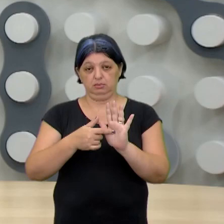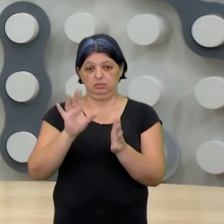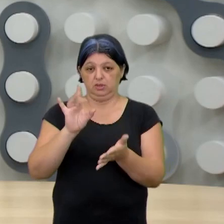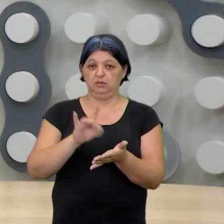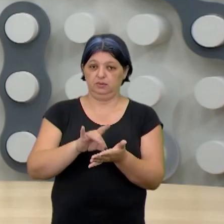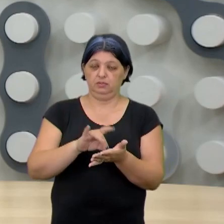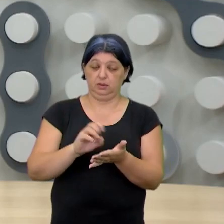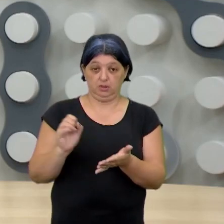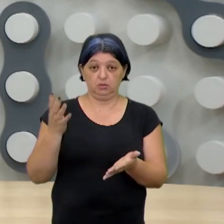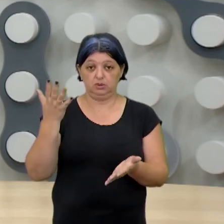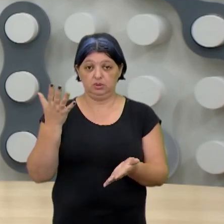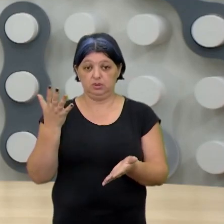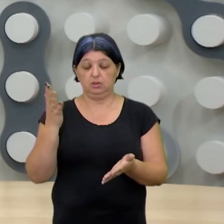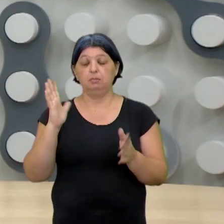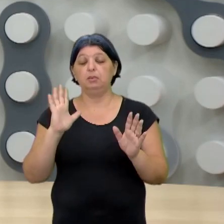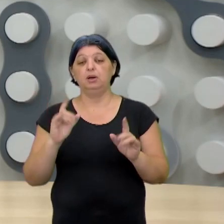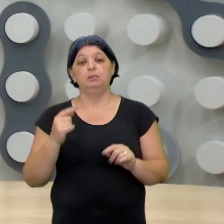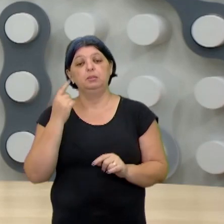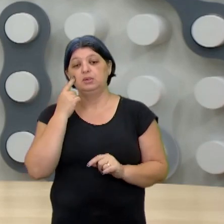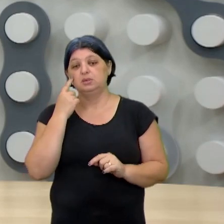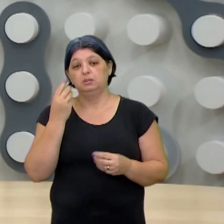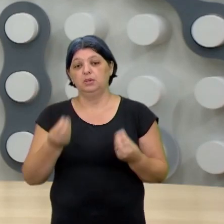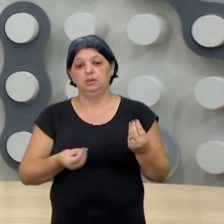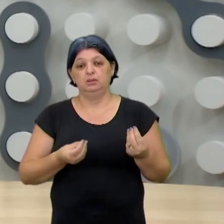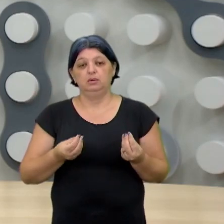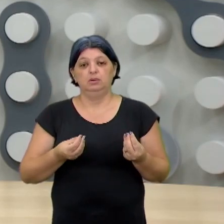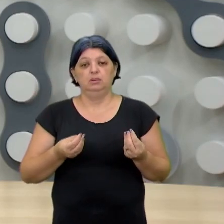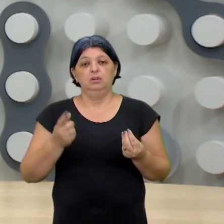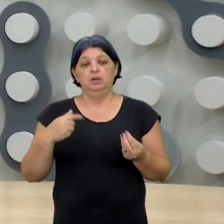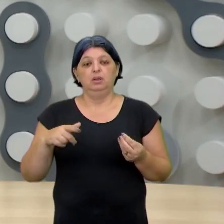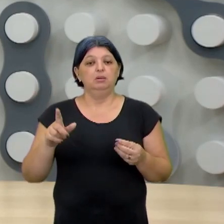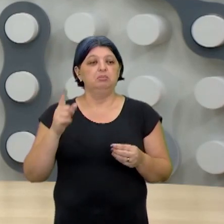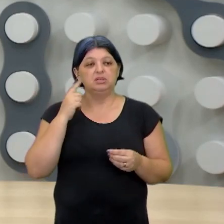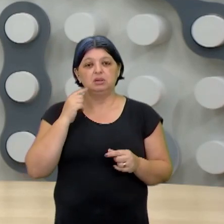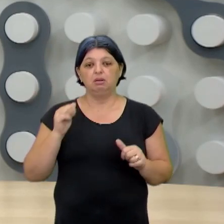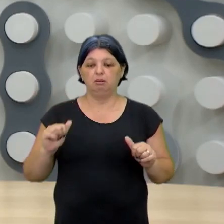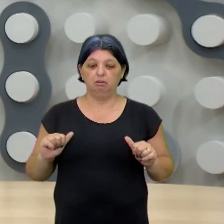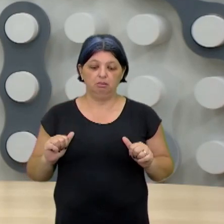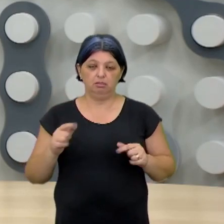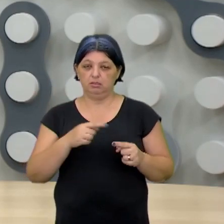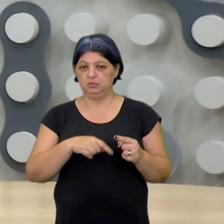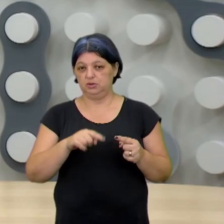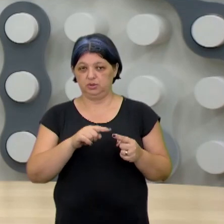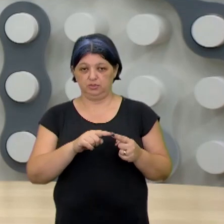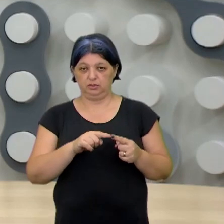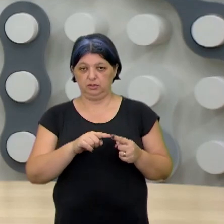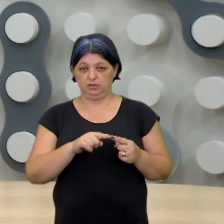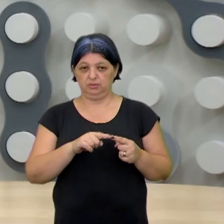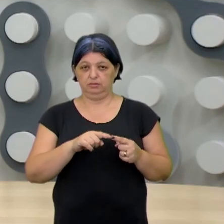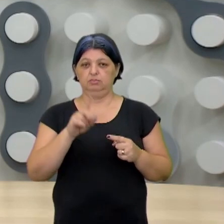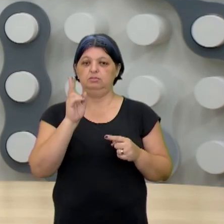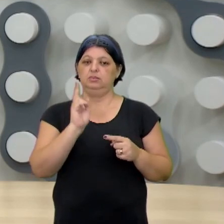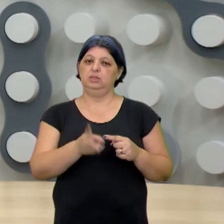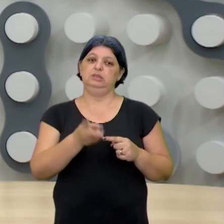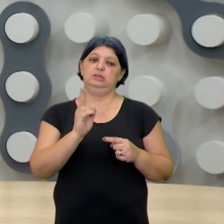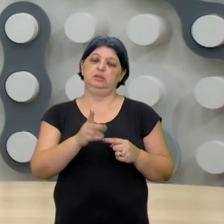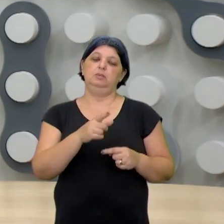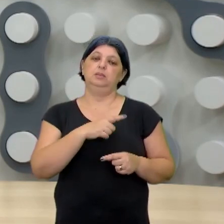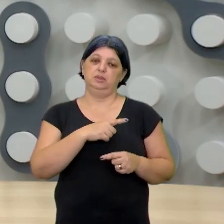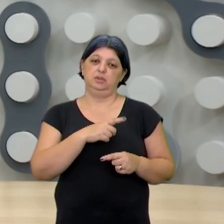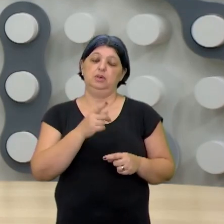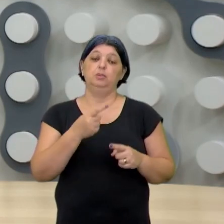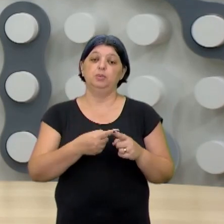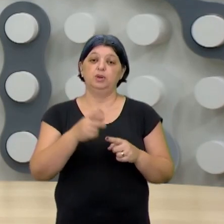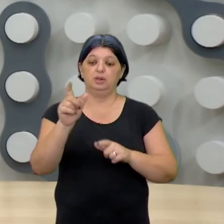que aconteceu, não quer dizer que há imparcialidade, que há objetividade. A subjetividade, ela sempre está presente, porque